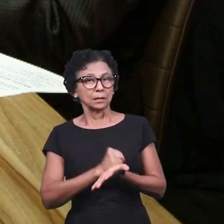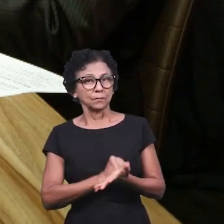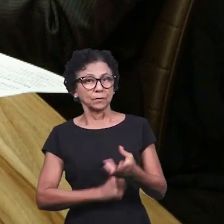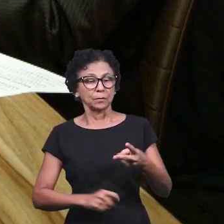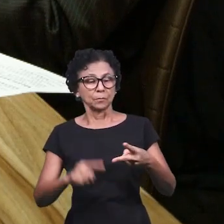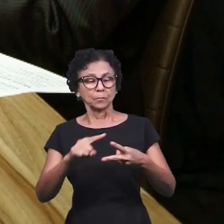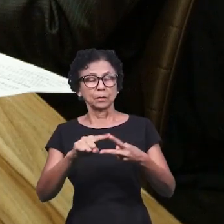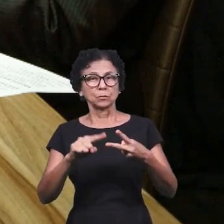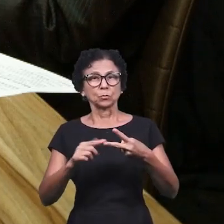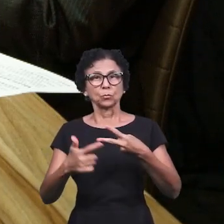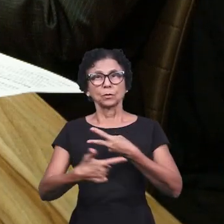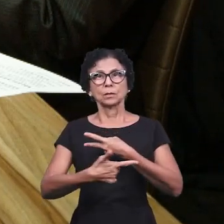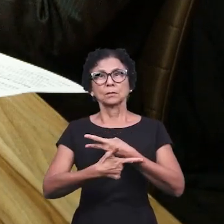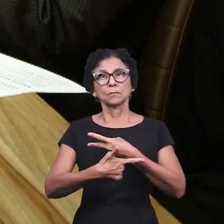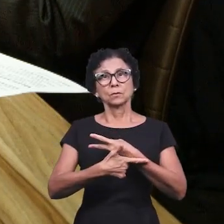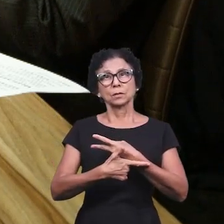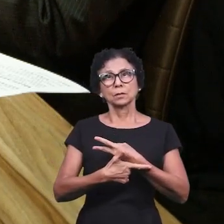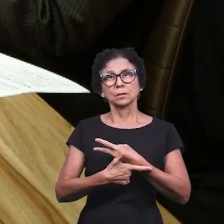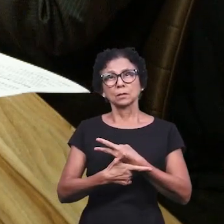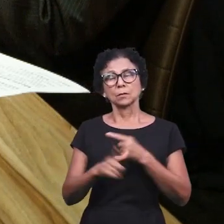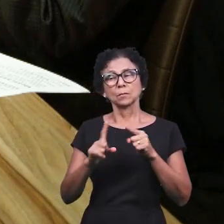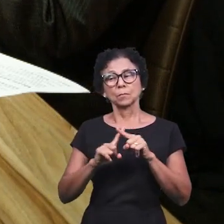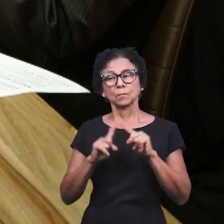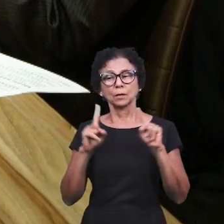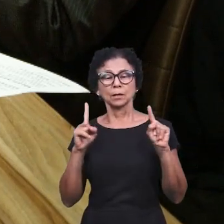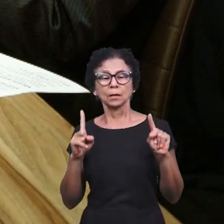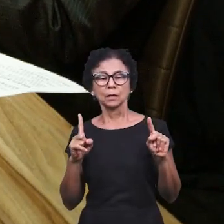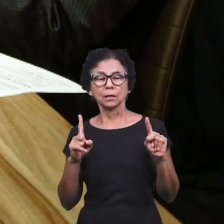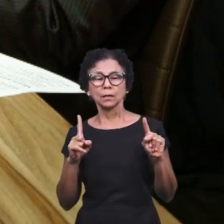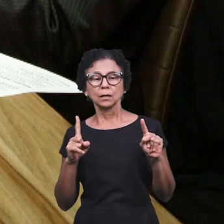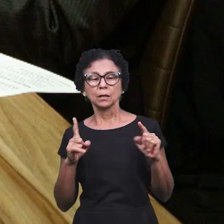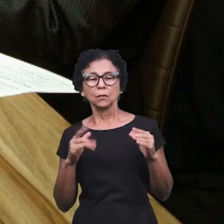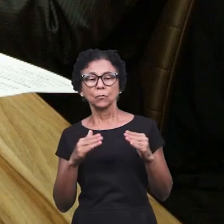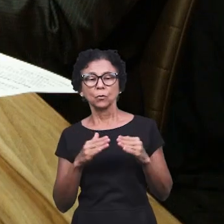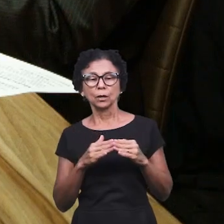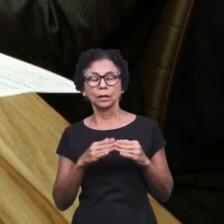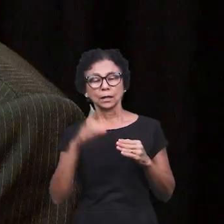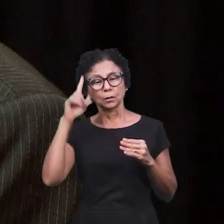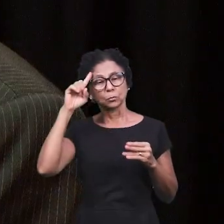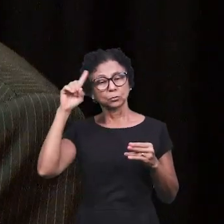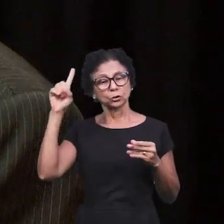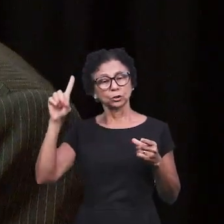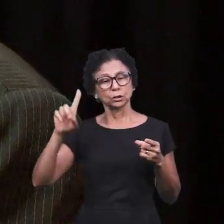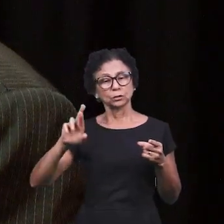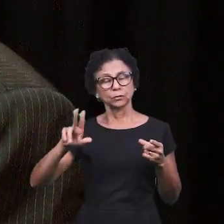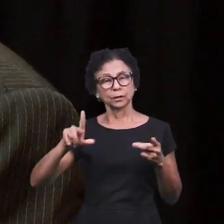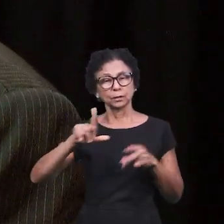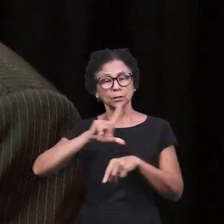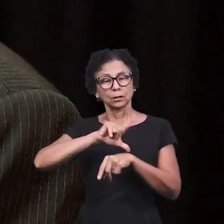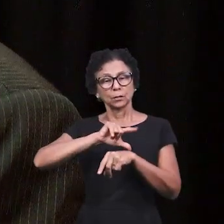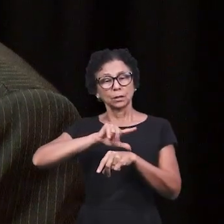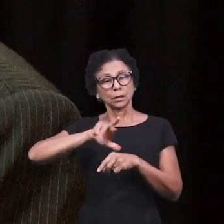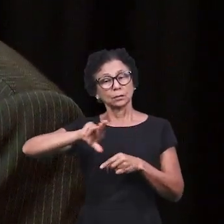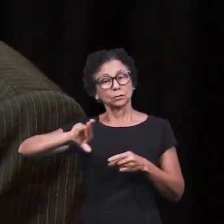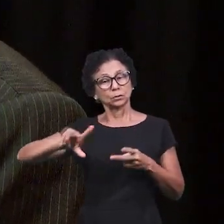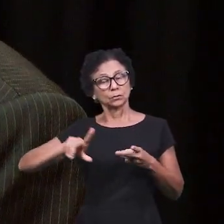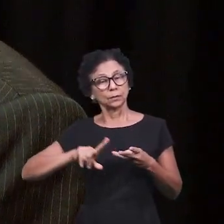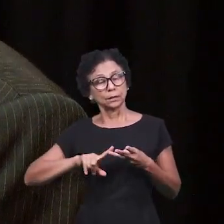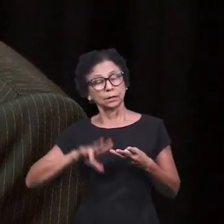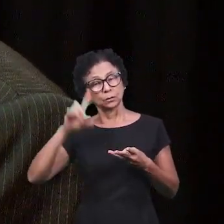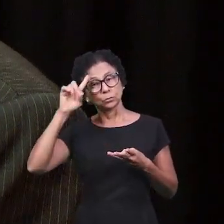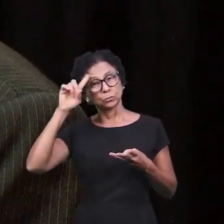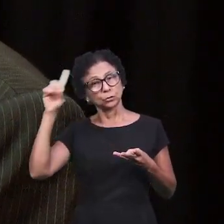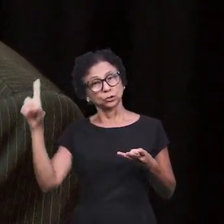dois cargos, mas eu tive o cuidado de olhar que as provas eram em dias diferentes, Exato. Em horários diferentes. Uma prova era